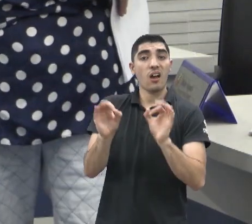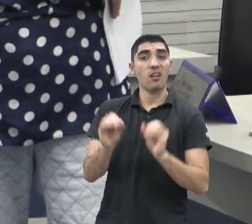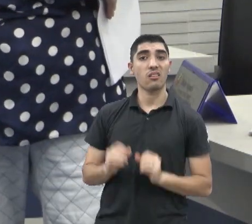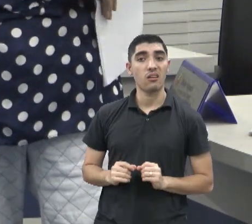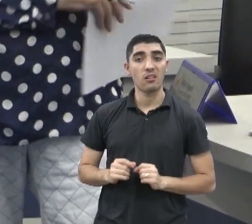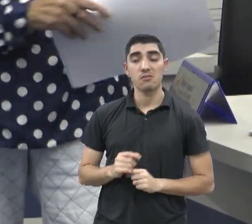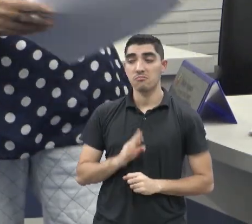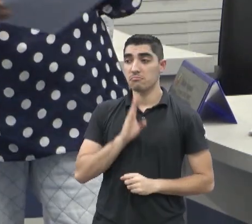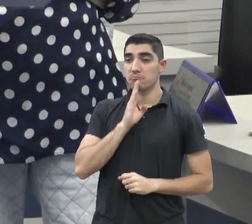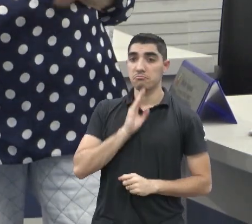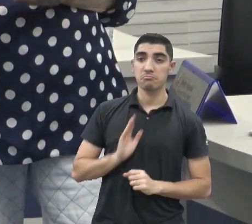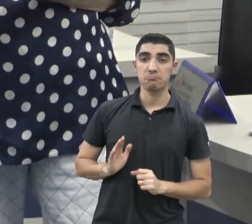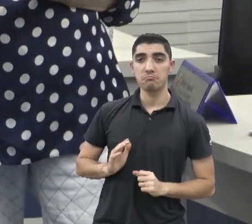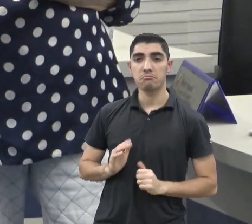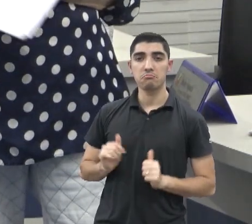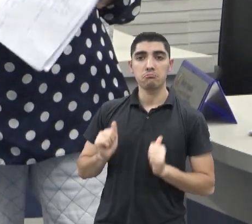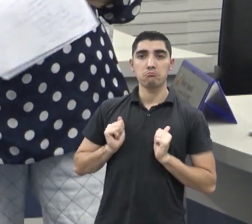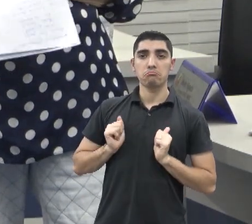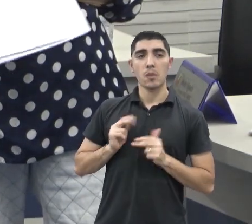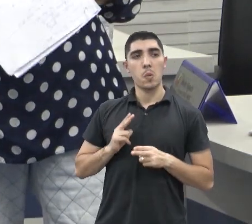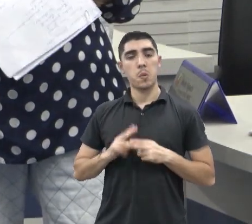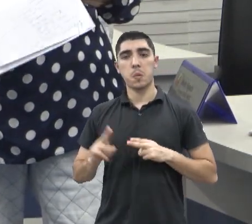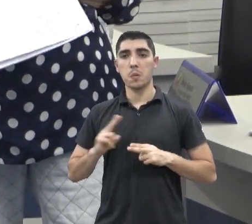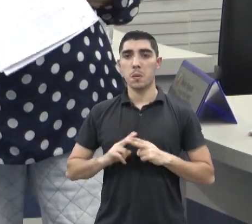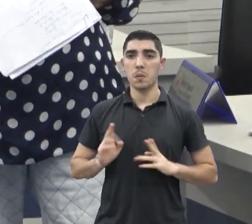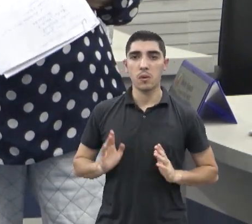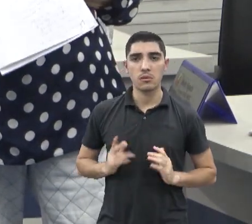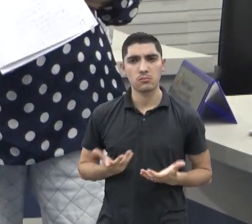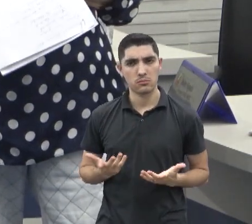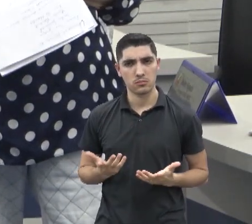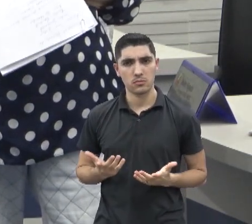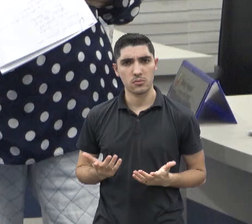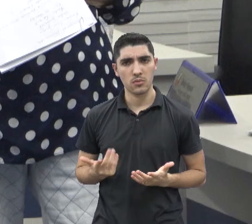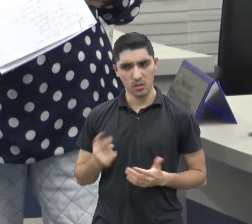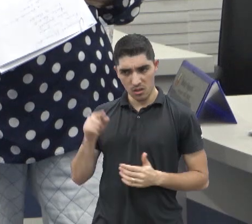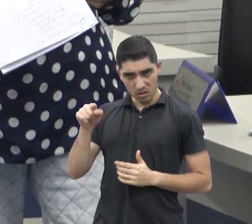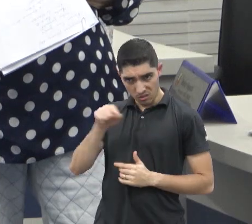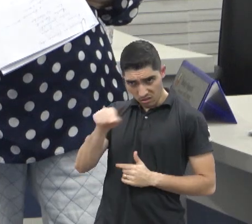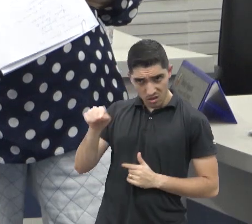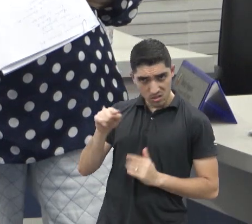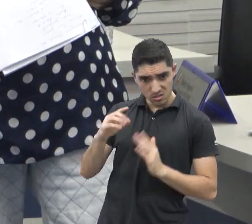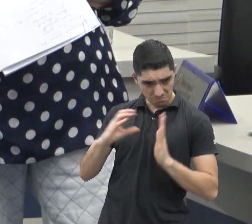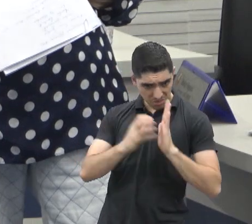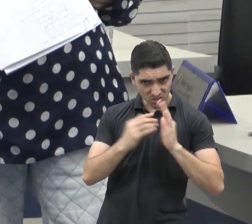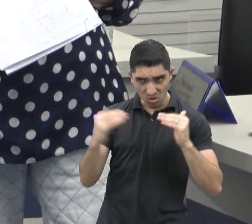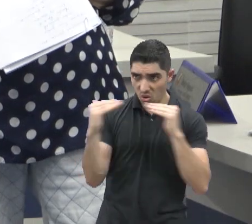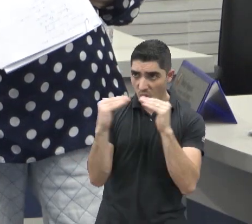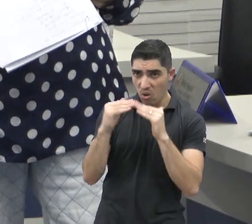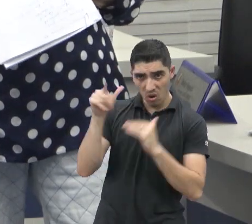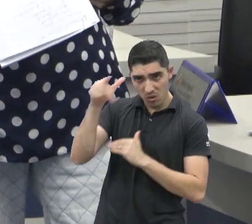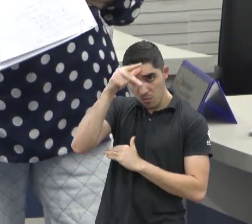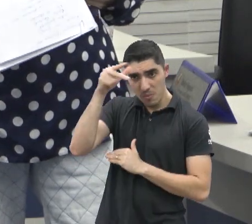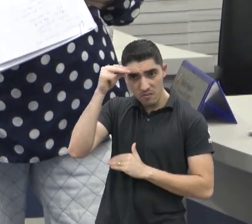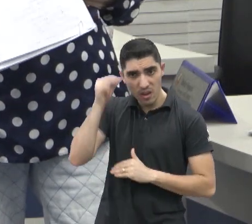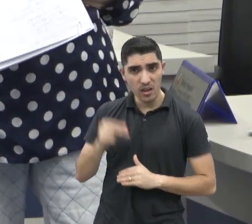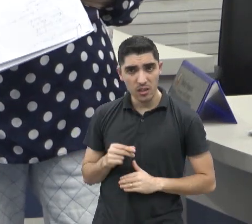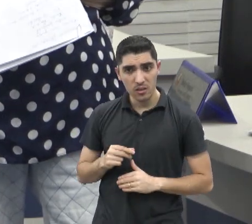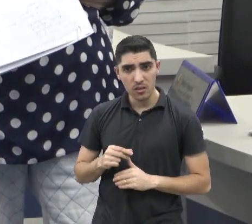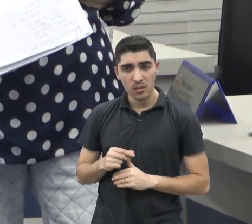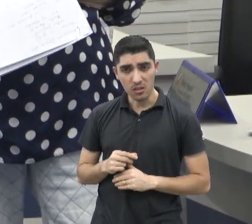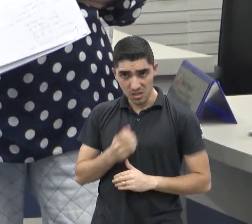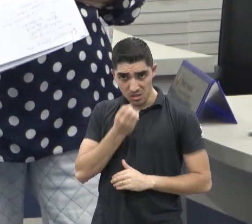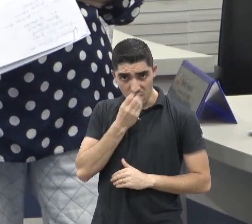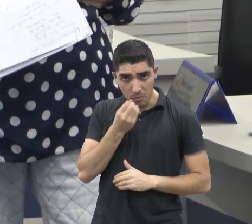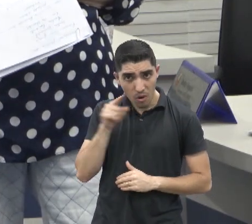Então concorda com essa atual gestão. Então essa atual gestão está bom para o partido do Wagner